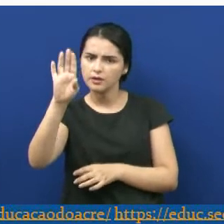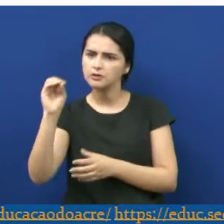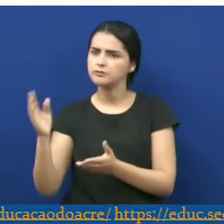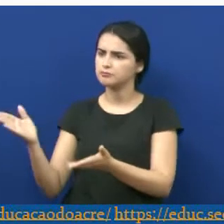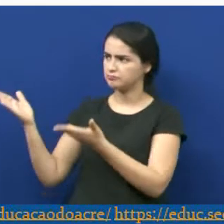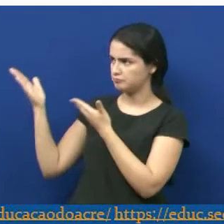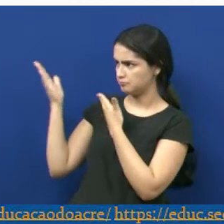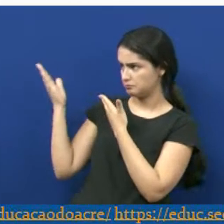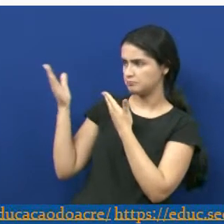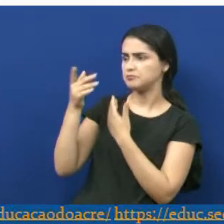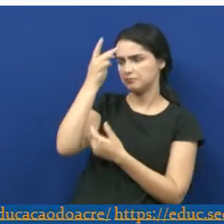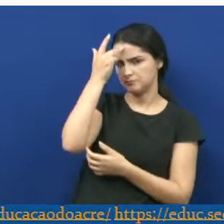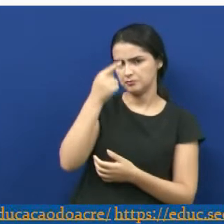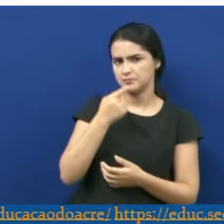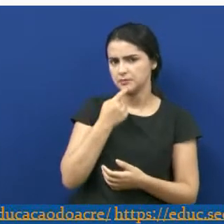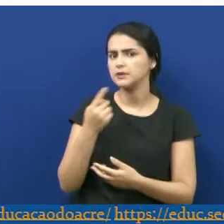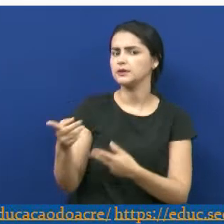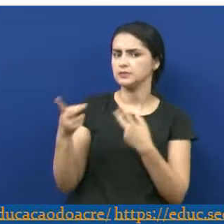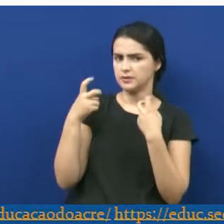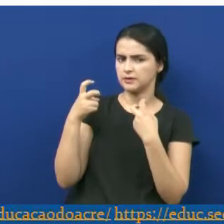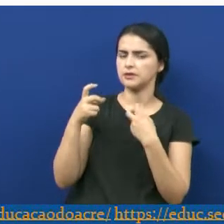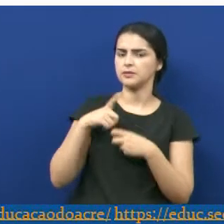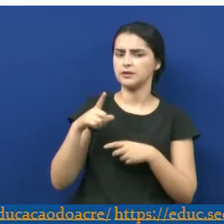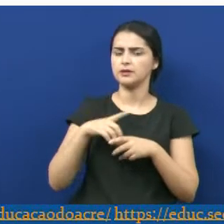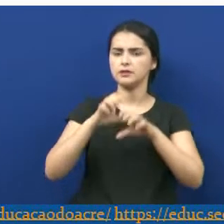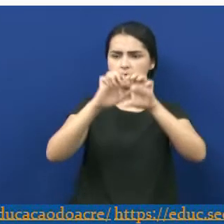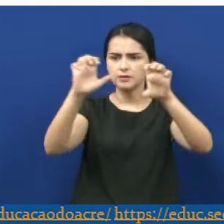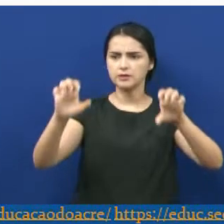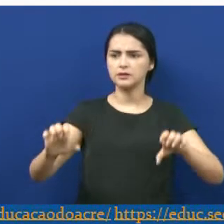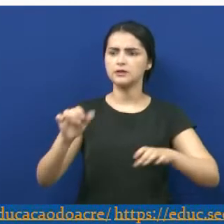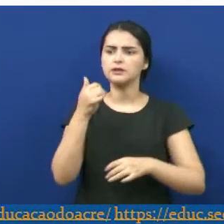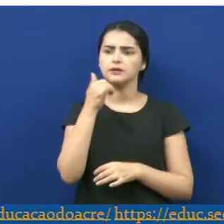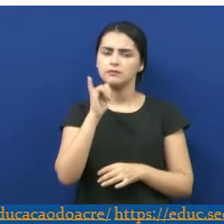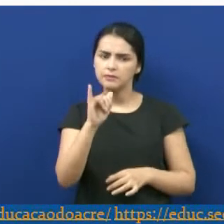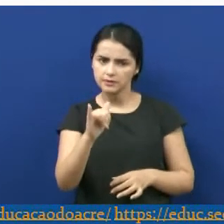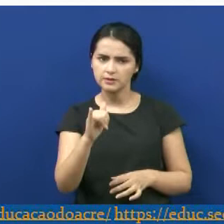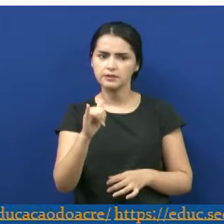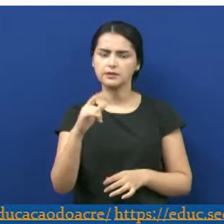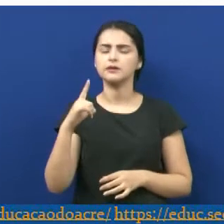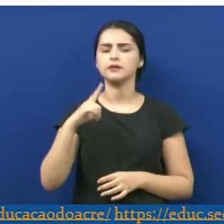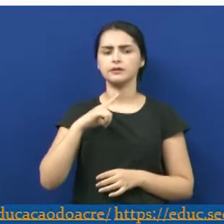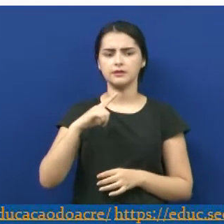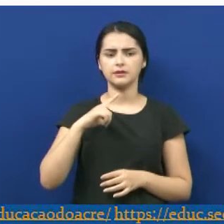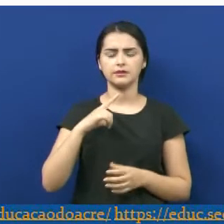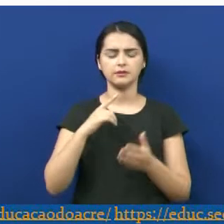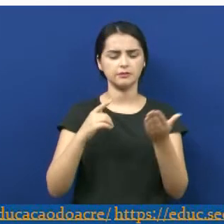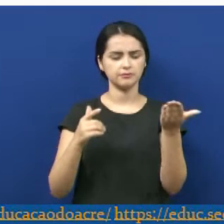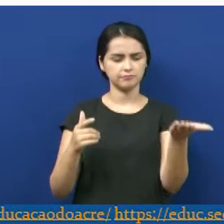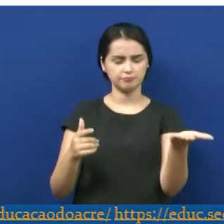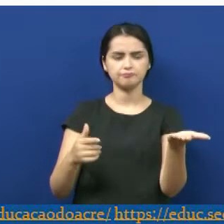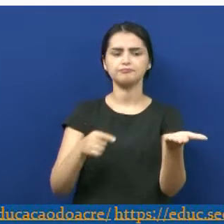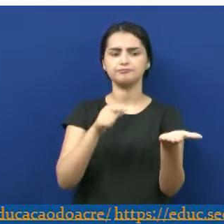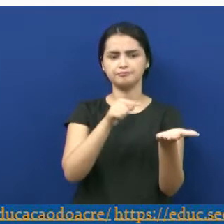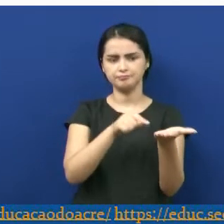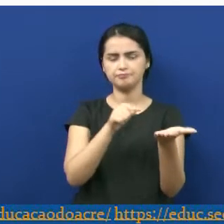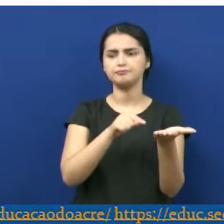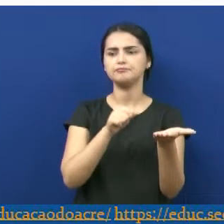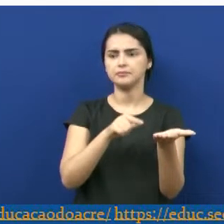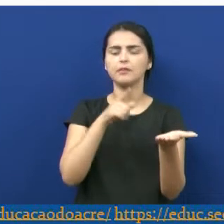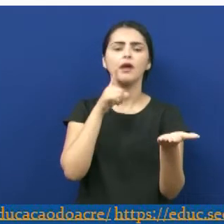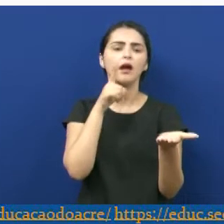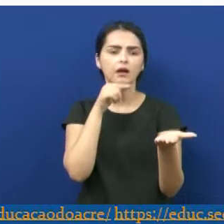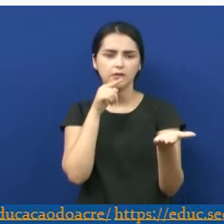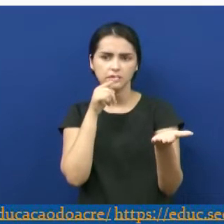percebe aí a nossa imagem, que nós temos um sisteminha elétrico em que eu tenho um recipiente com água e eu vou